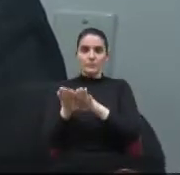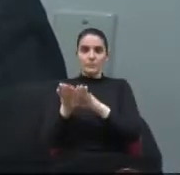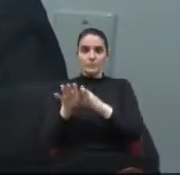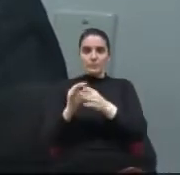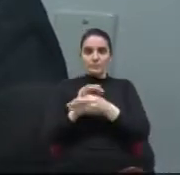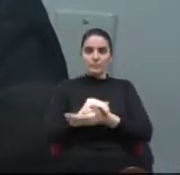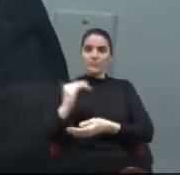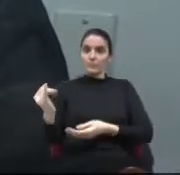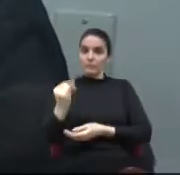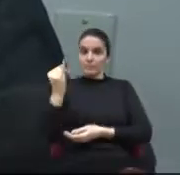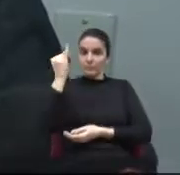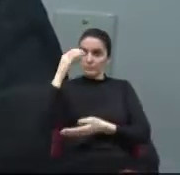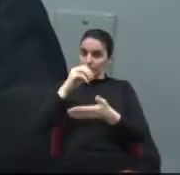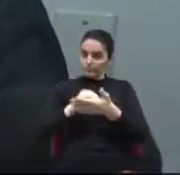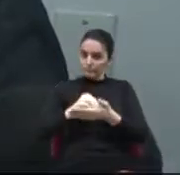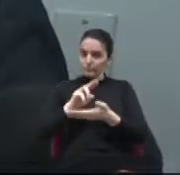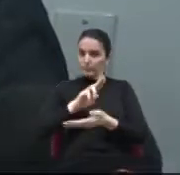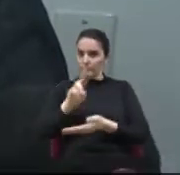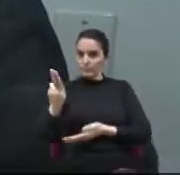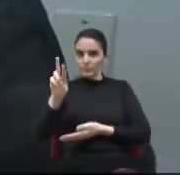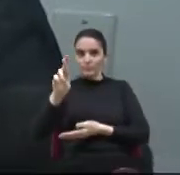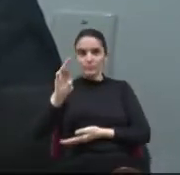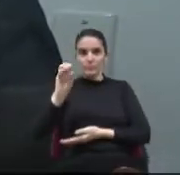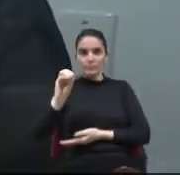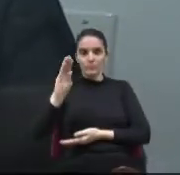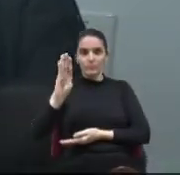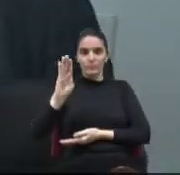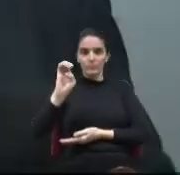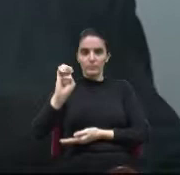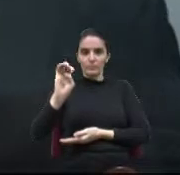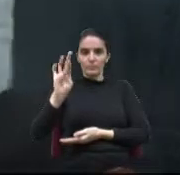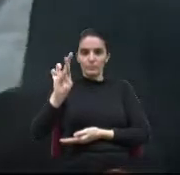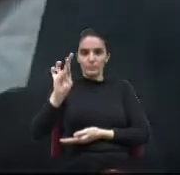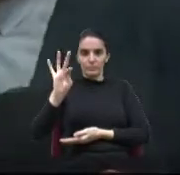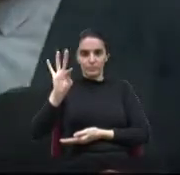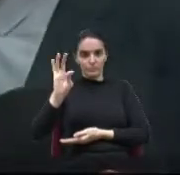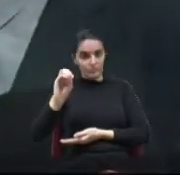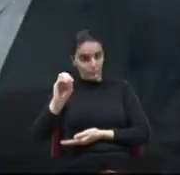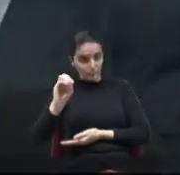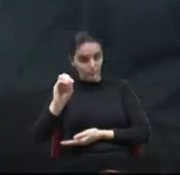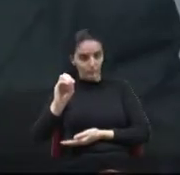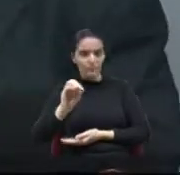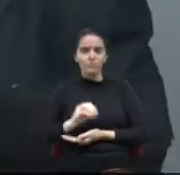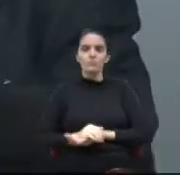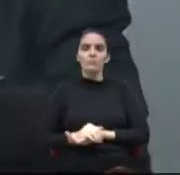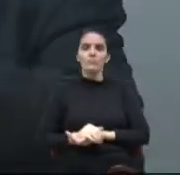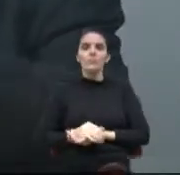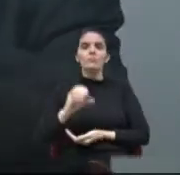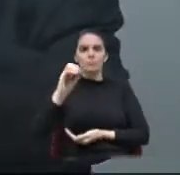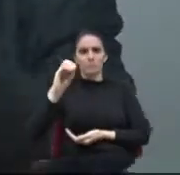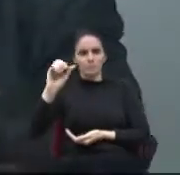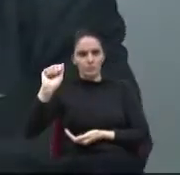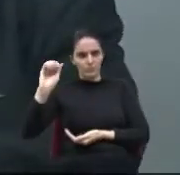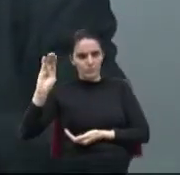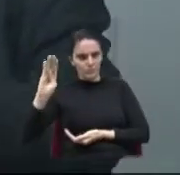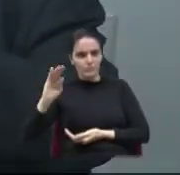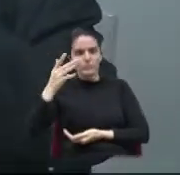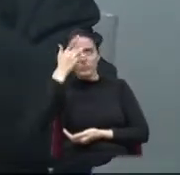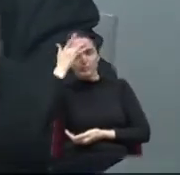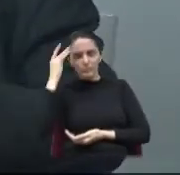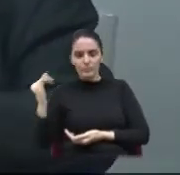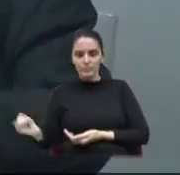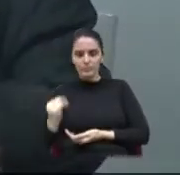o nome do Dr. Roberto de Andréia, nome que foi destaque tanto na OAB, quanto na cidade,